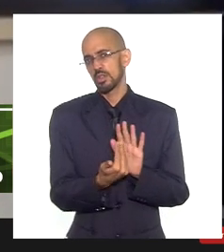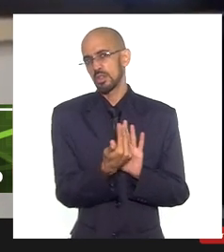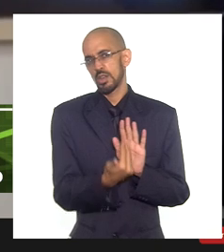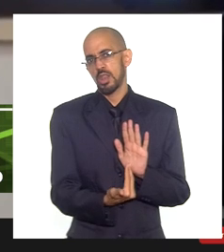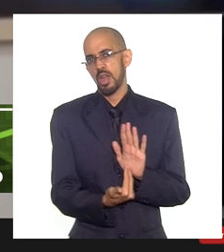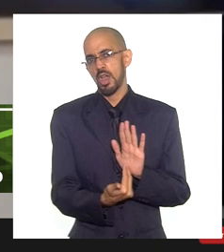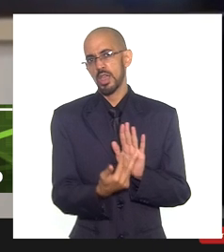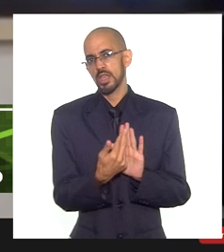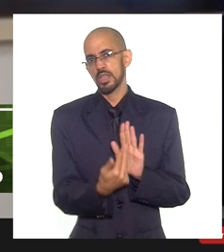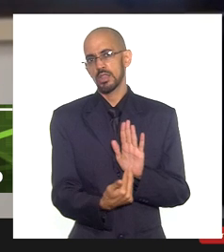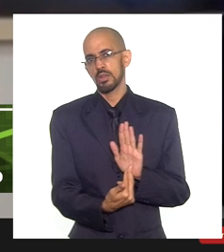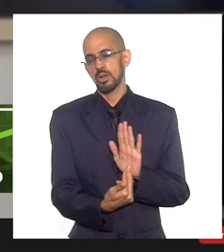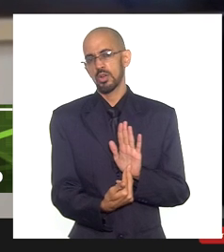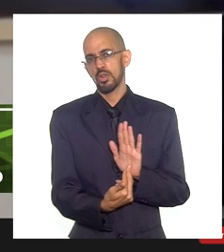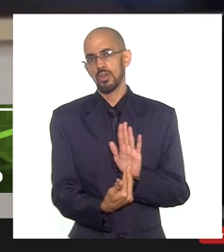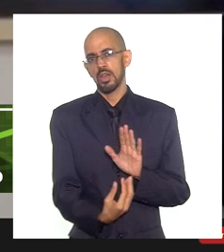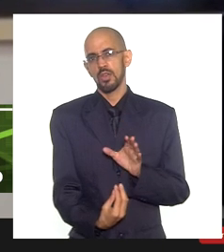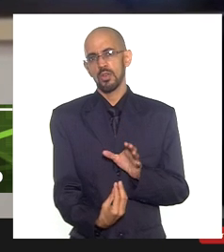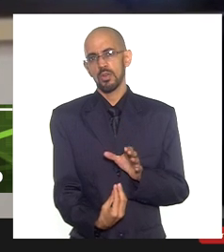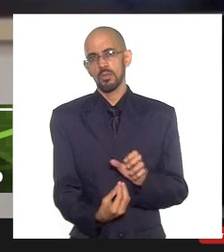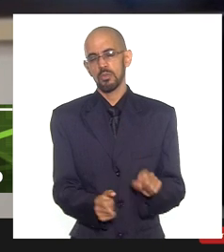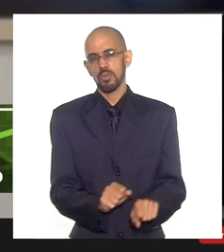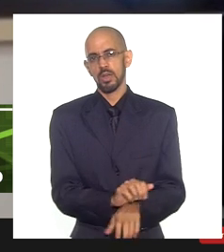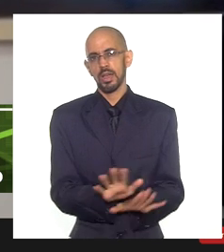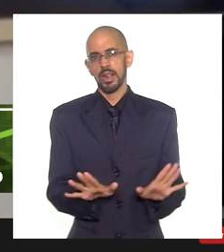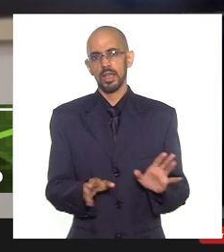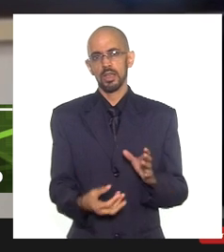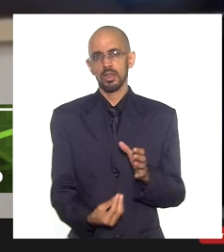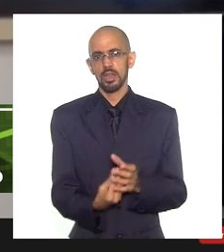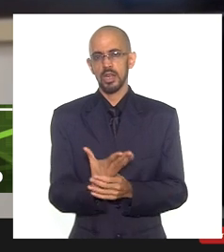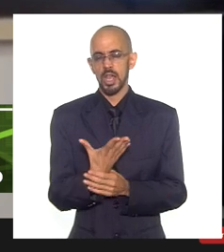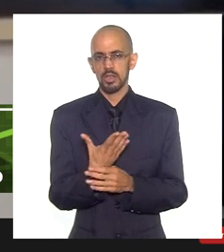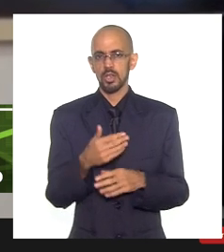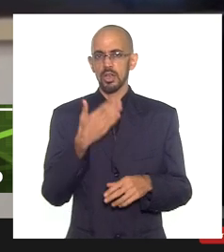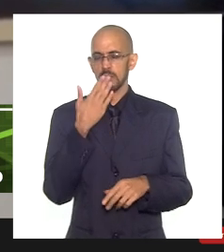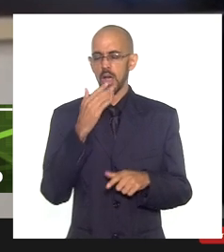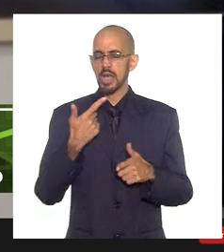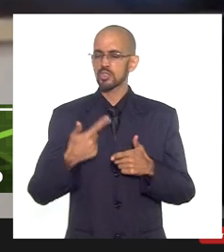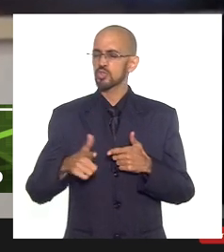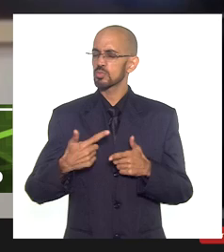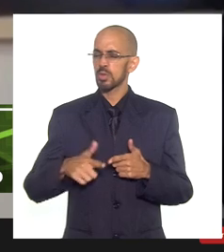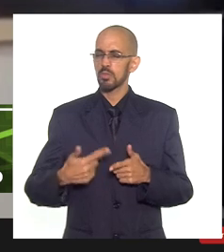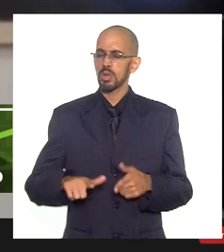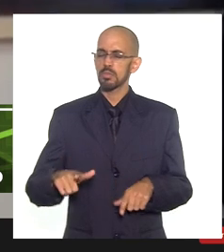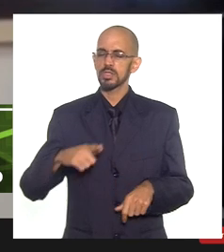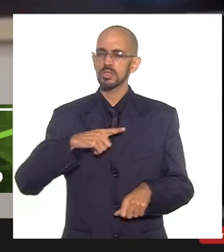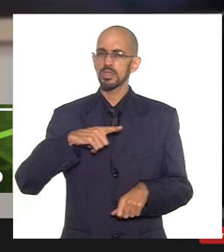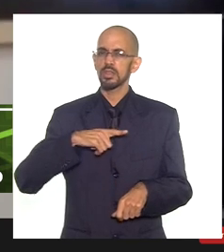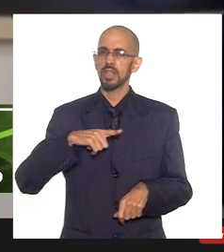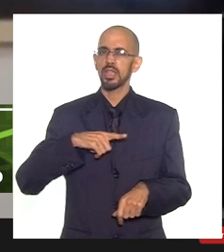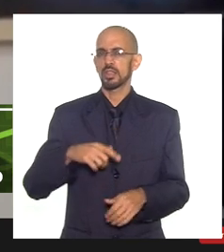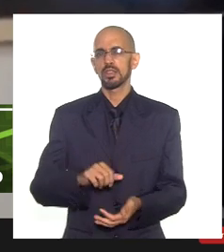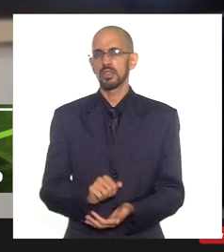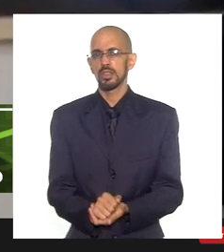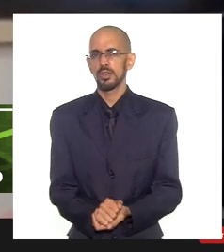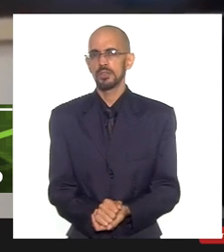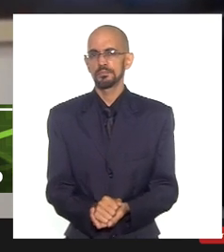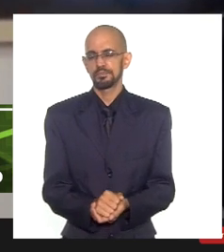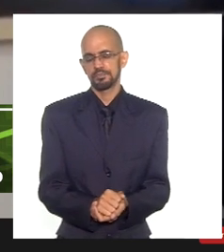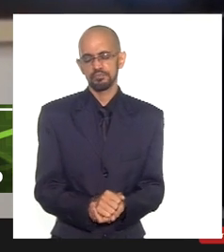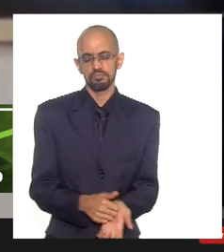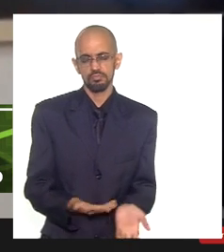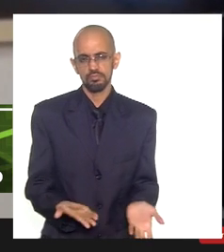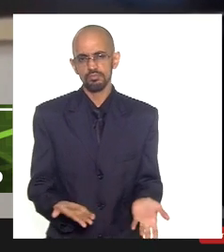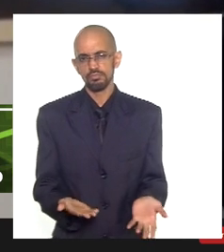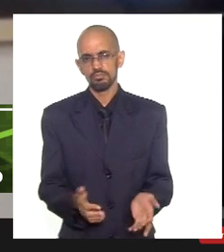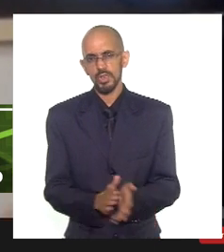objeção quais são os receios quais são os problemas que são colocados aí no caso me parece